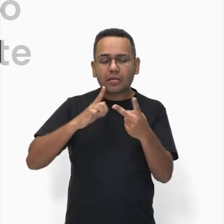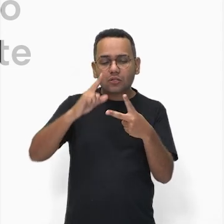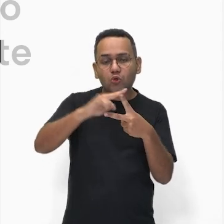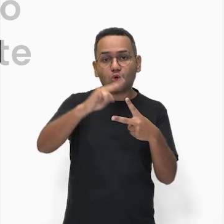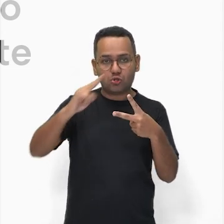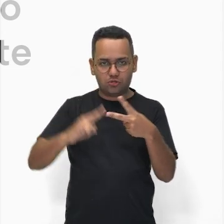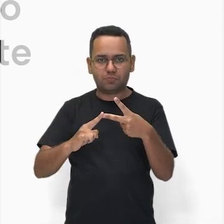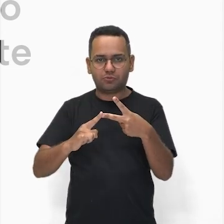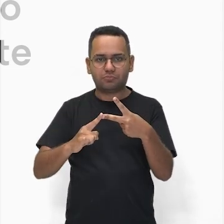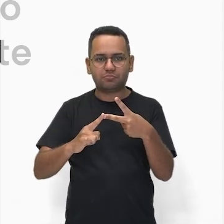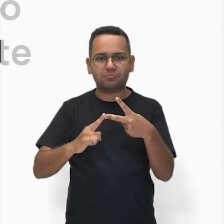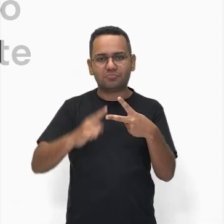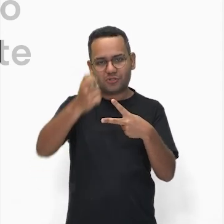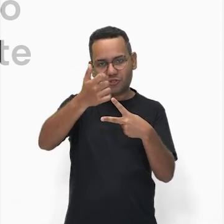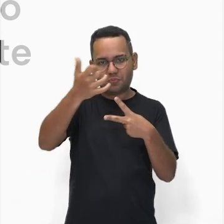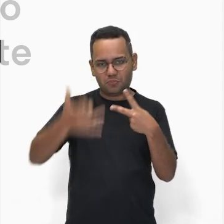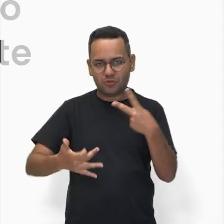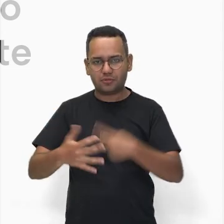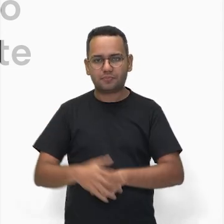história